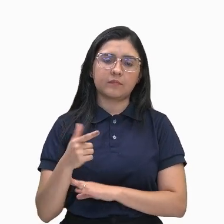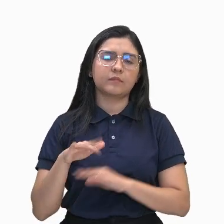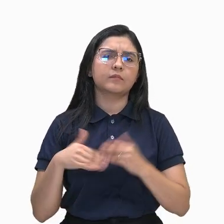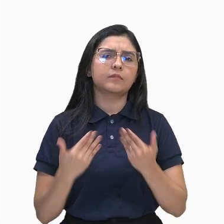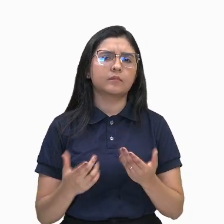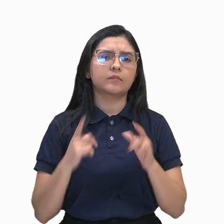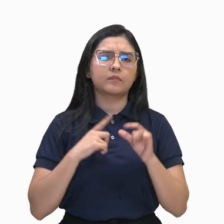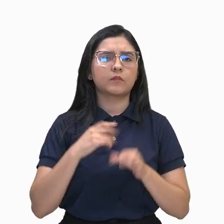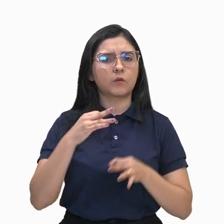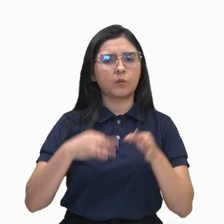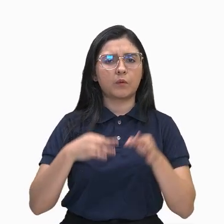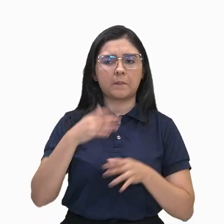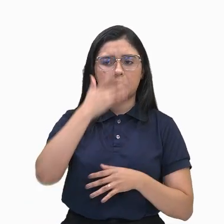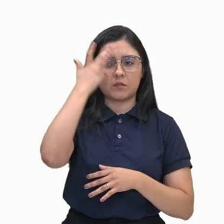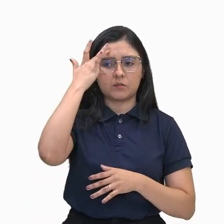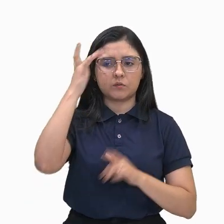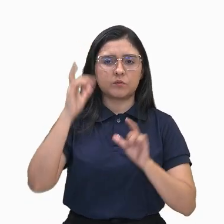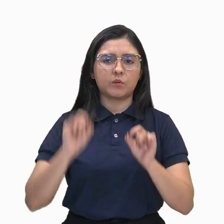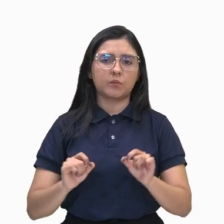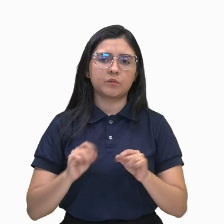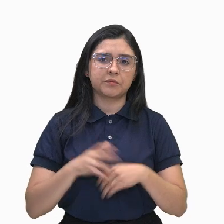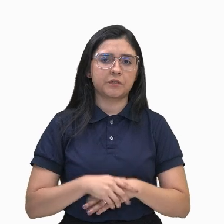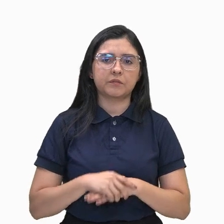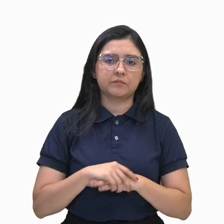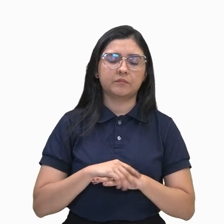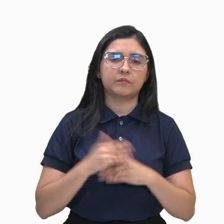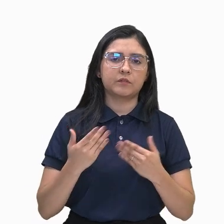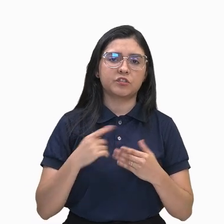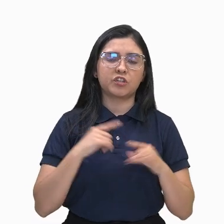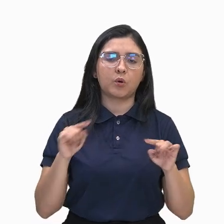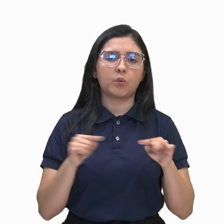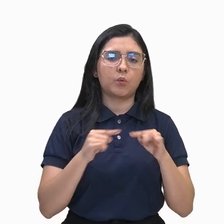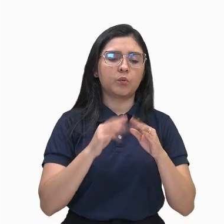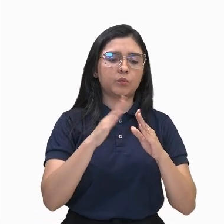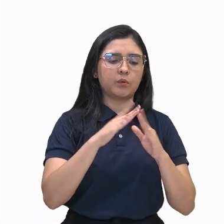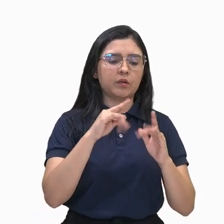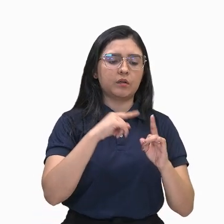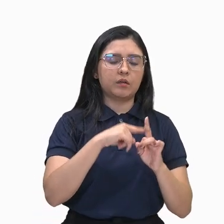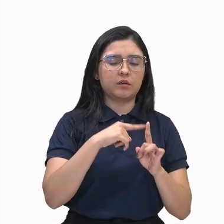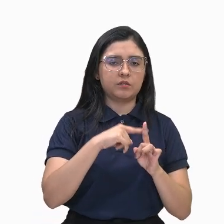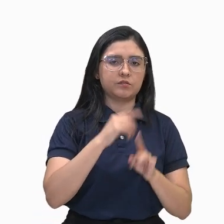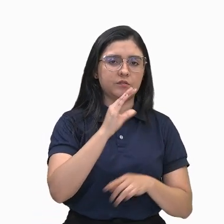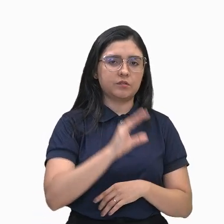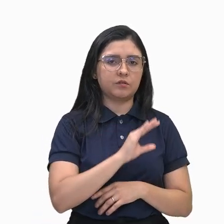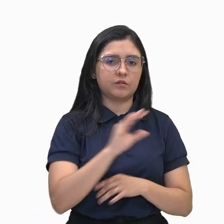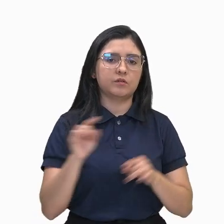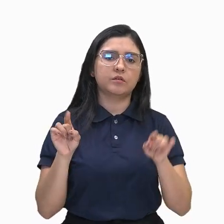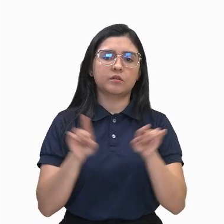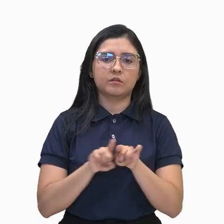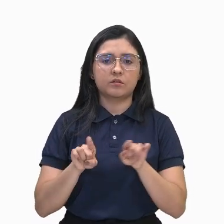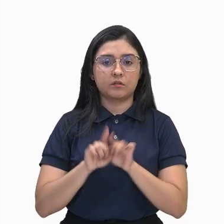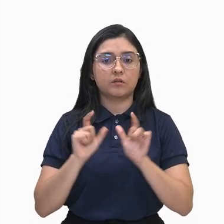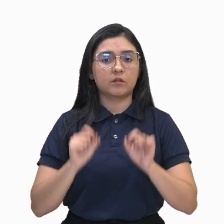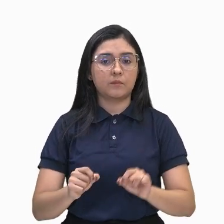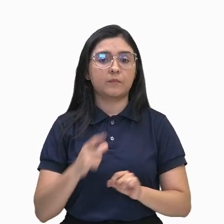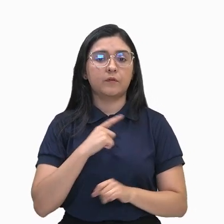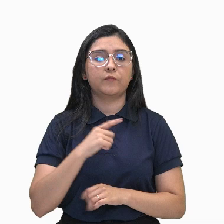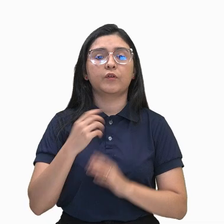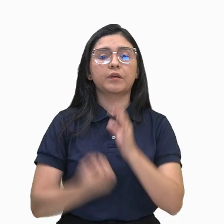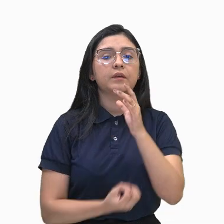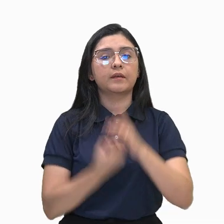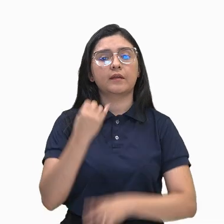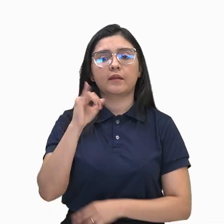tribunal julgava hereges segundo a visão da Igreja Católica. Igualmente foi criado o Index Librorium